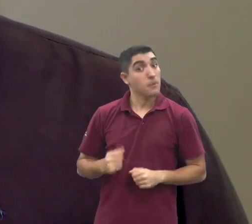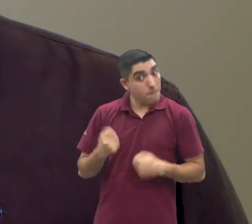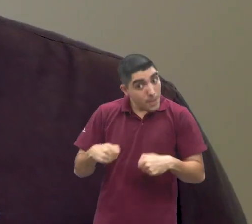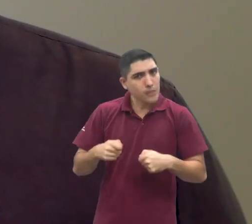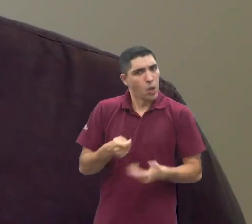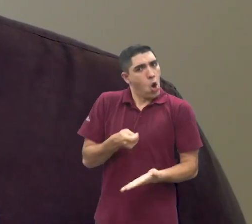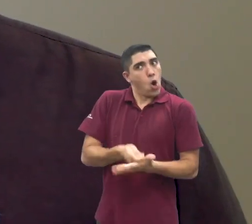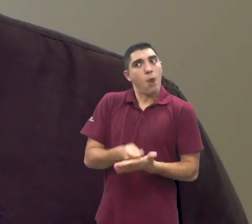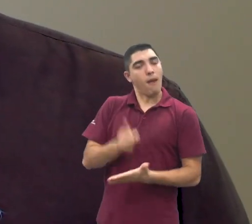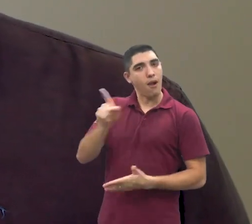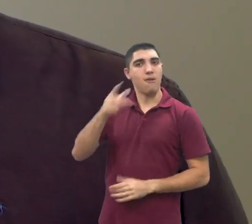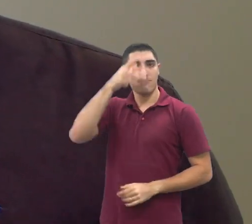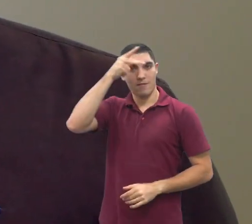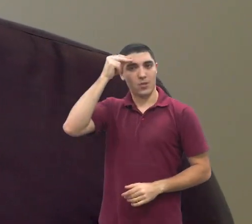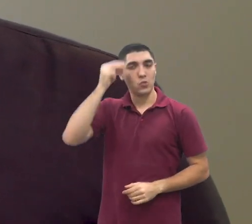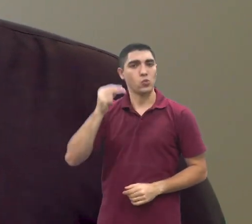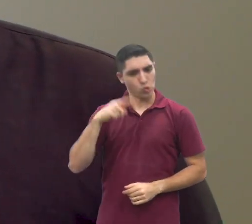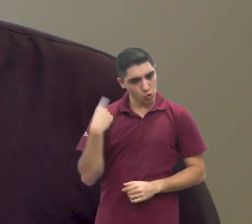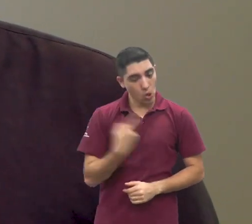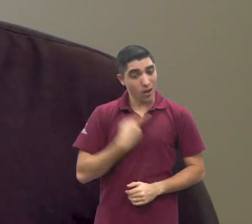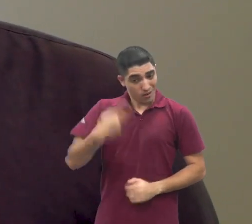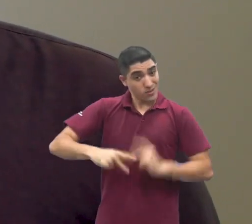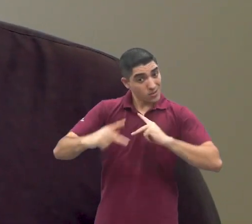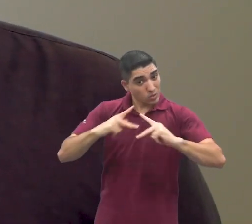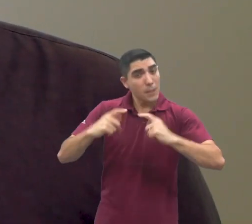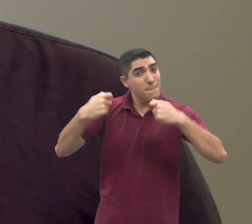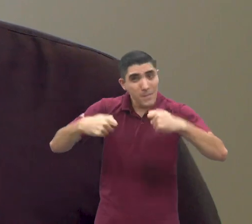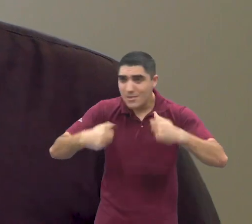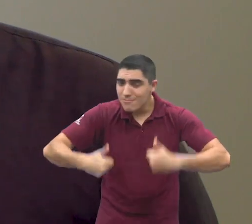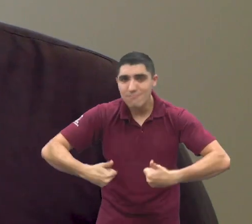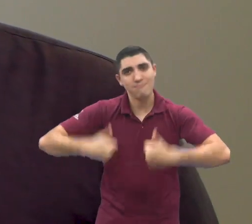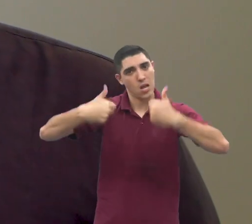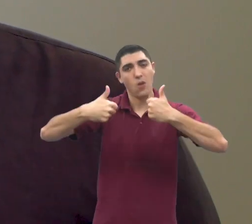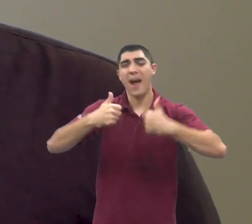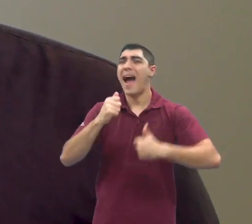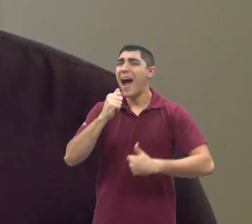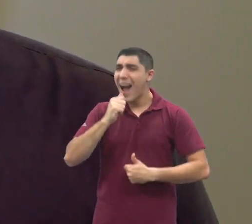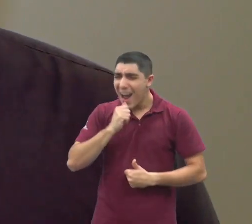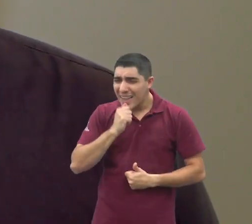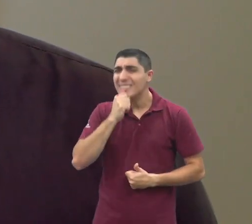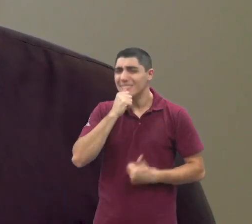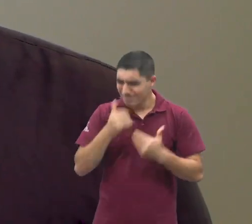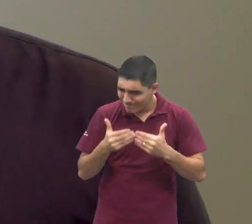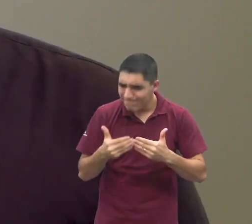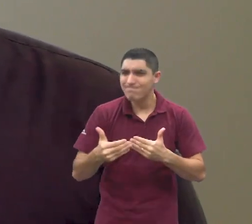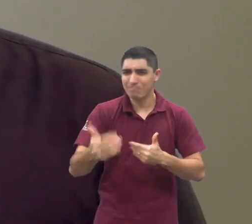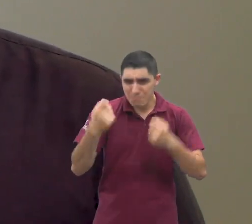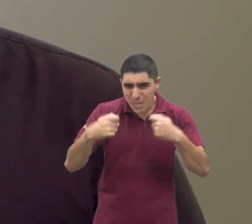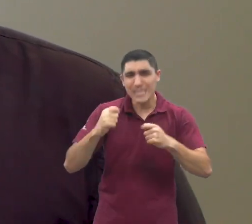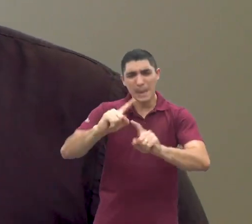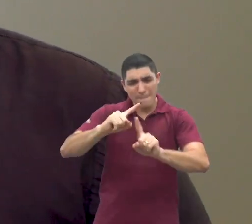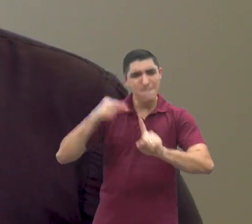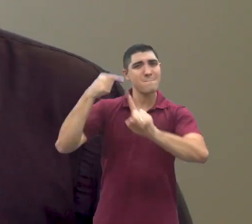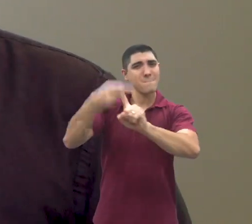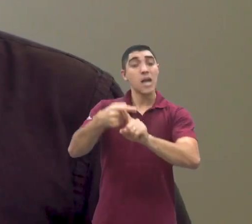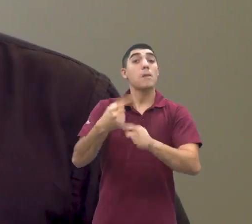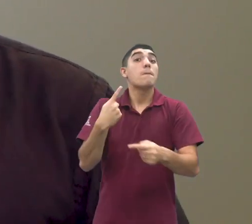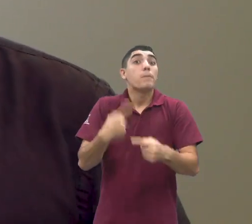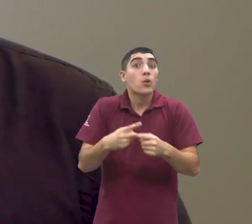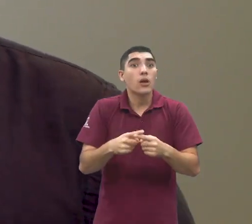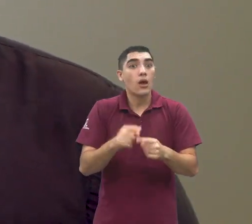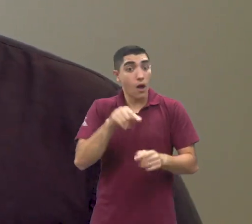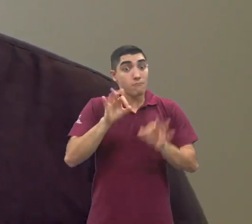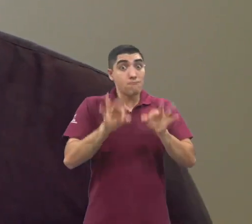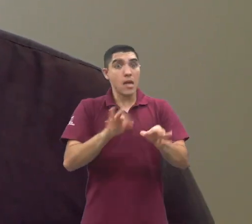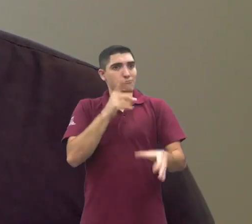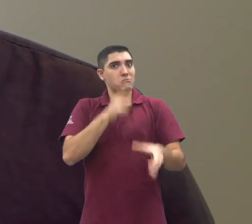pontos que precisa ser cobrado. Então nós consideramos que São José dos Campos precisa melhorar, e muito ainda, mas muito, para se tornar efetivamente uma cidade